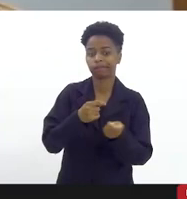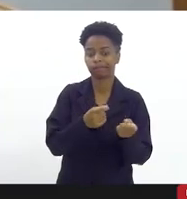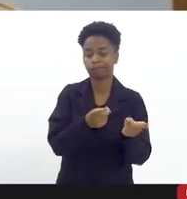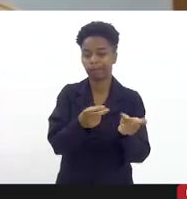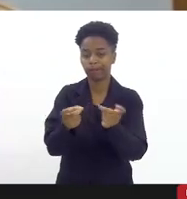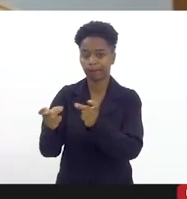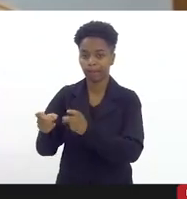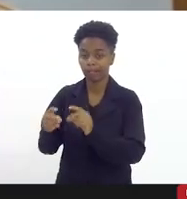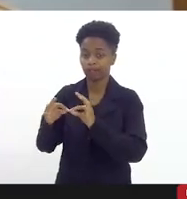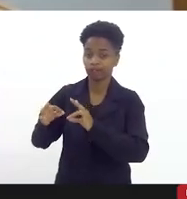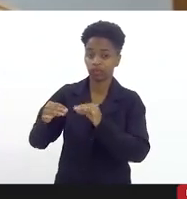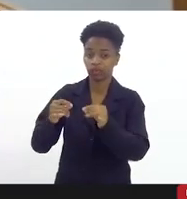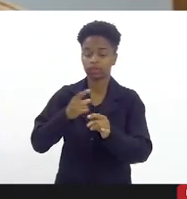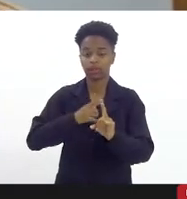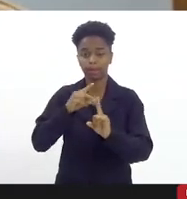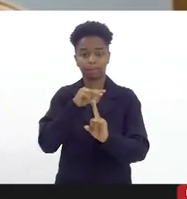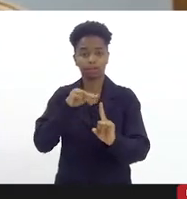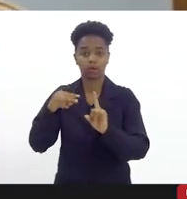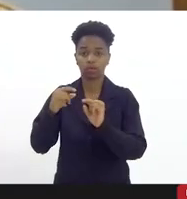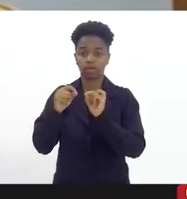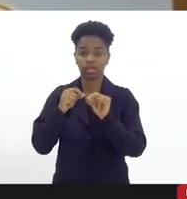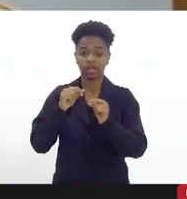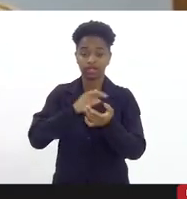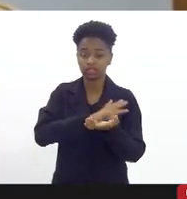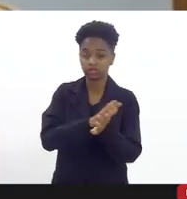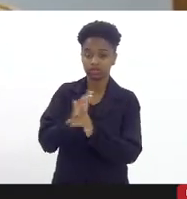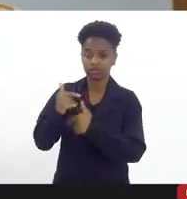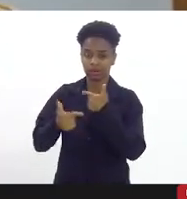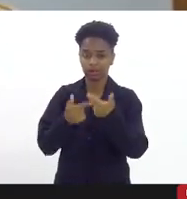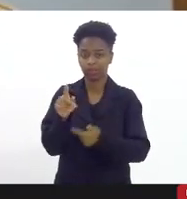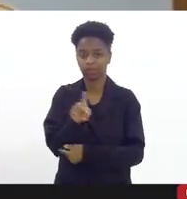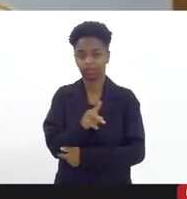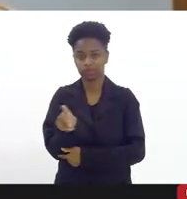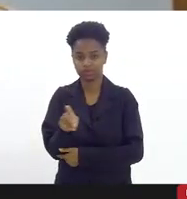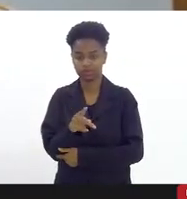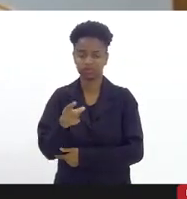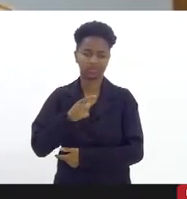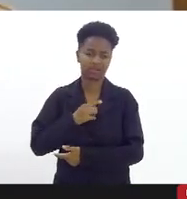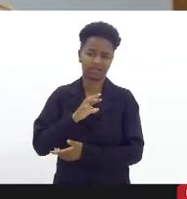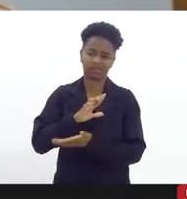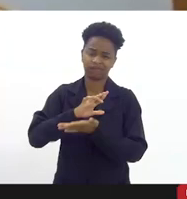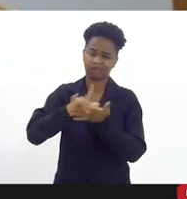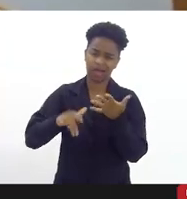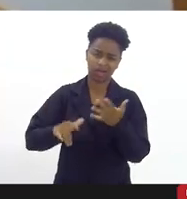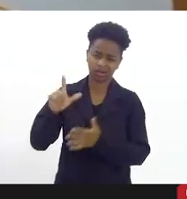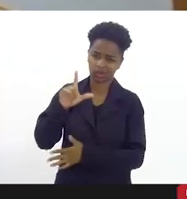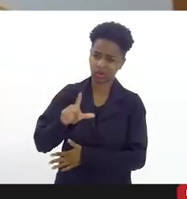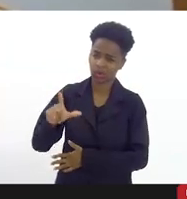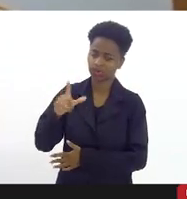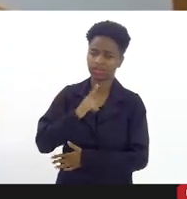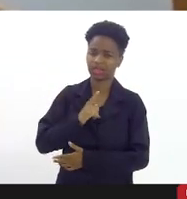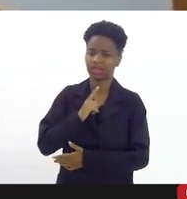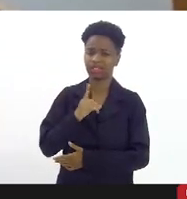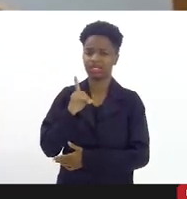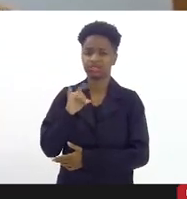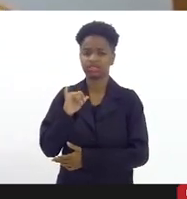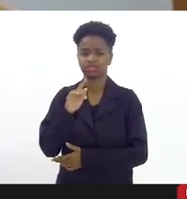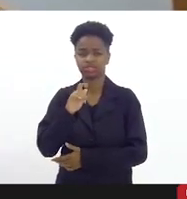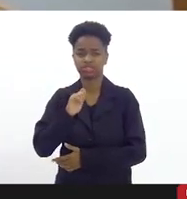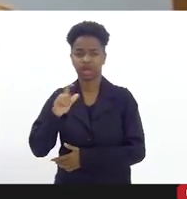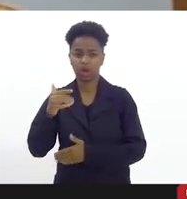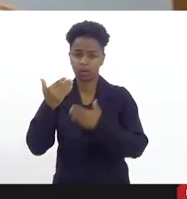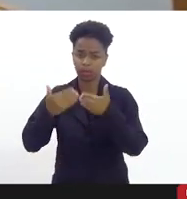e todos eles tinham uma perspectiva de destruir o trabalho do professor sobre várias lógicas desde a prova digital correção